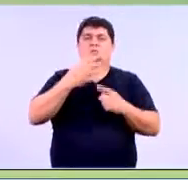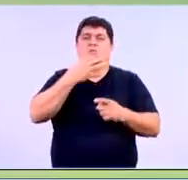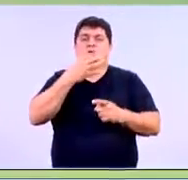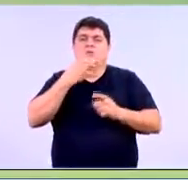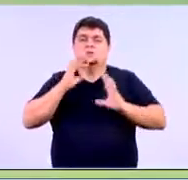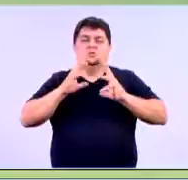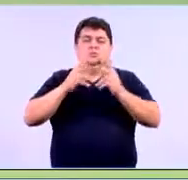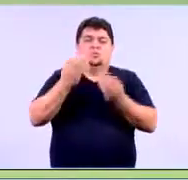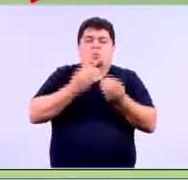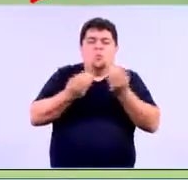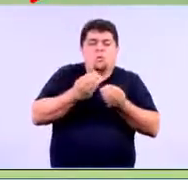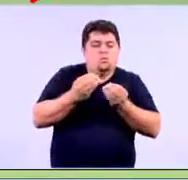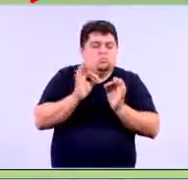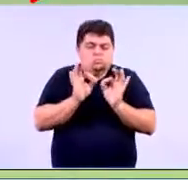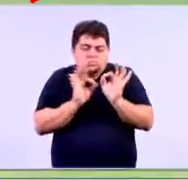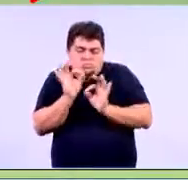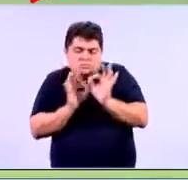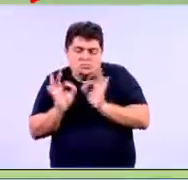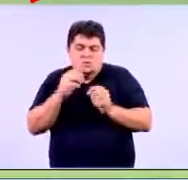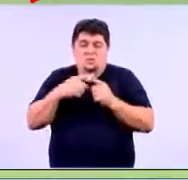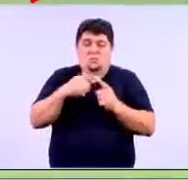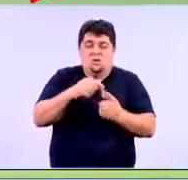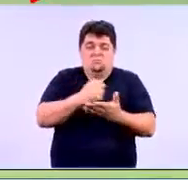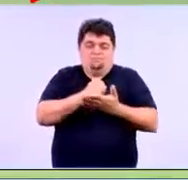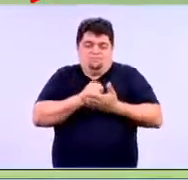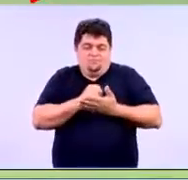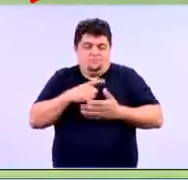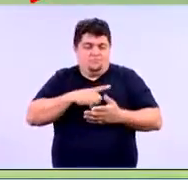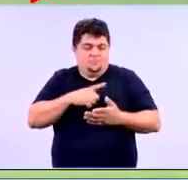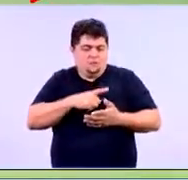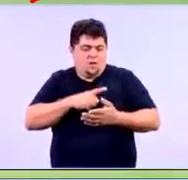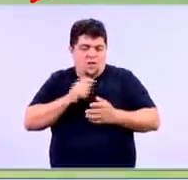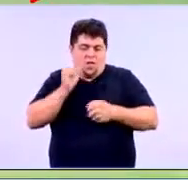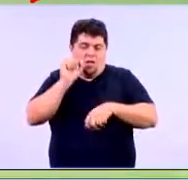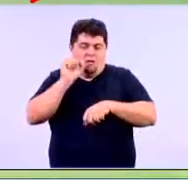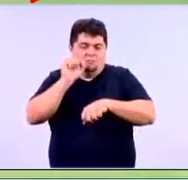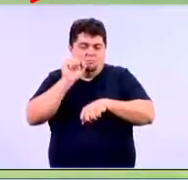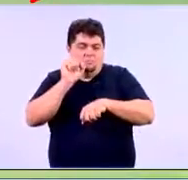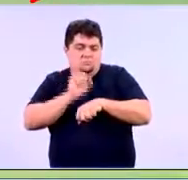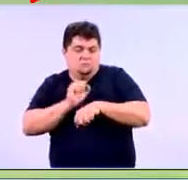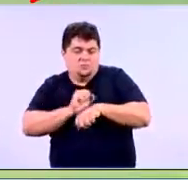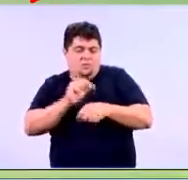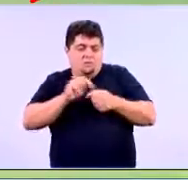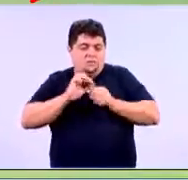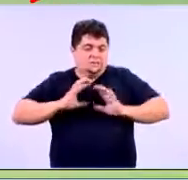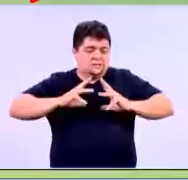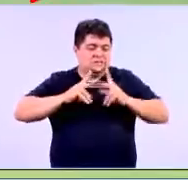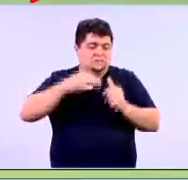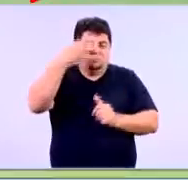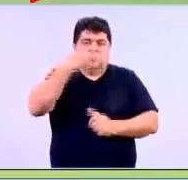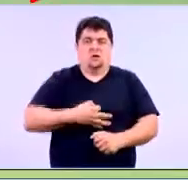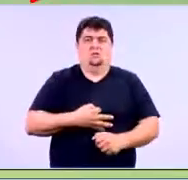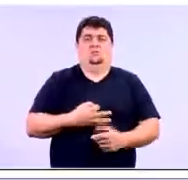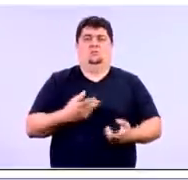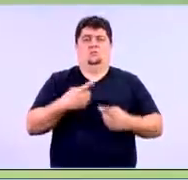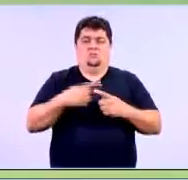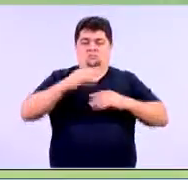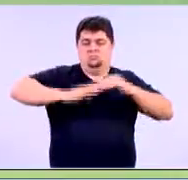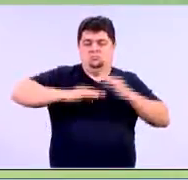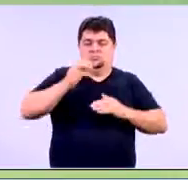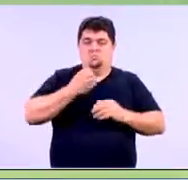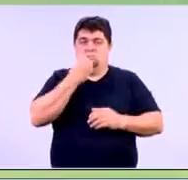tributário nacional para auxiliá-lo nessa vida profissional que vocês estão